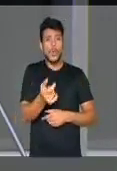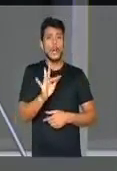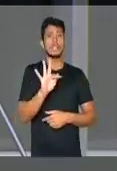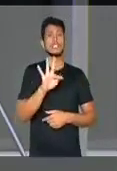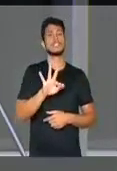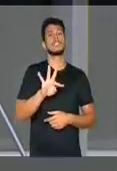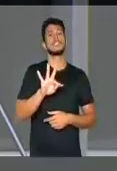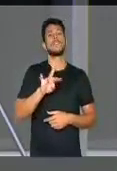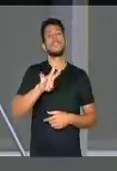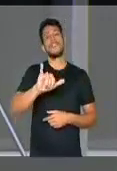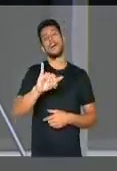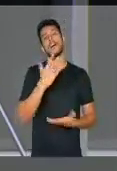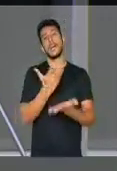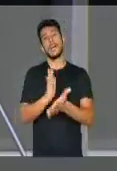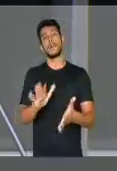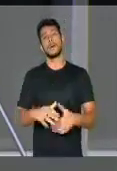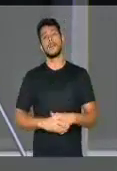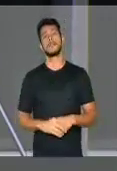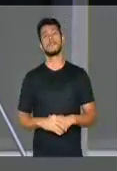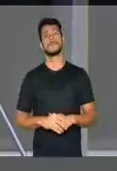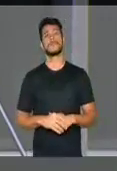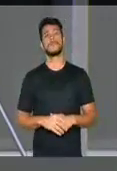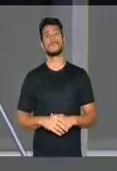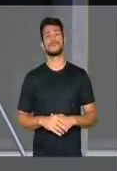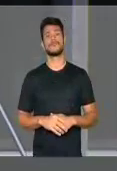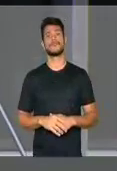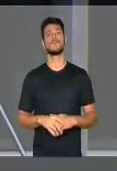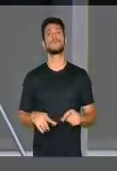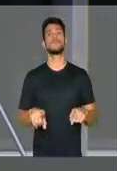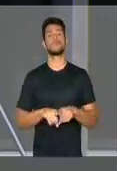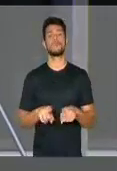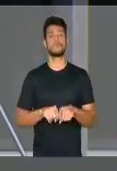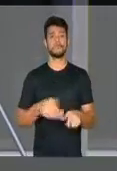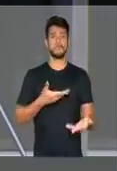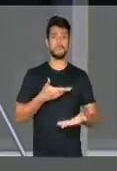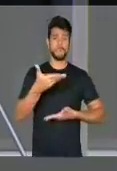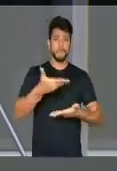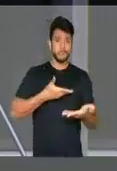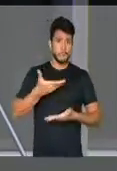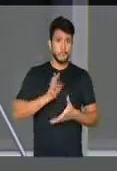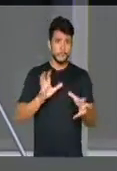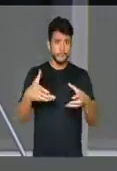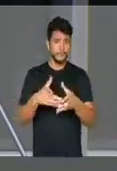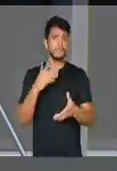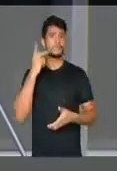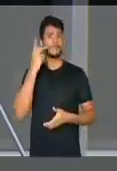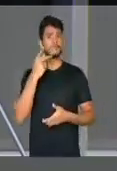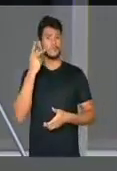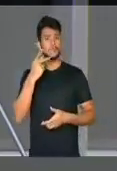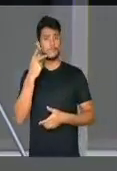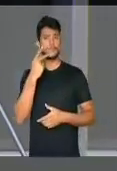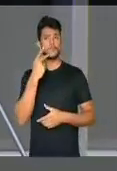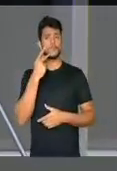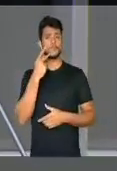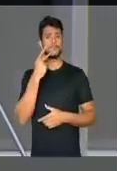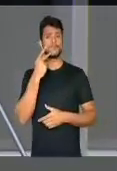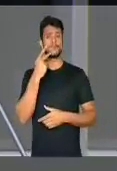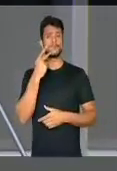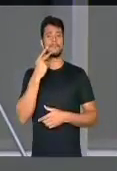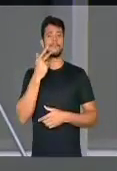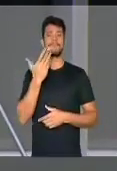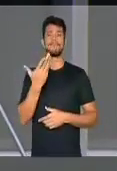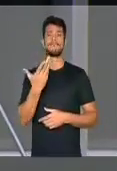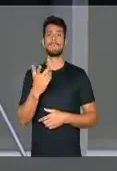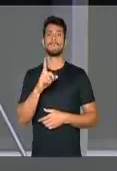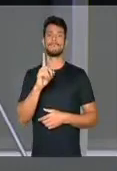deputados, senadores, ministros. A solidariedade entre os parlamentares e a solidariedade internacional